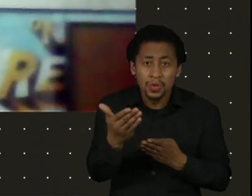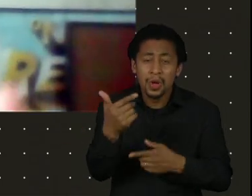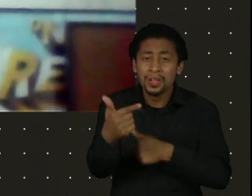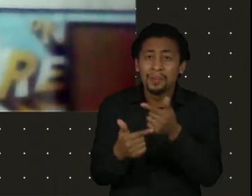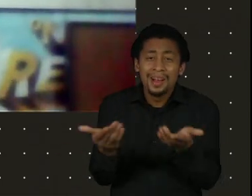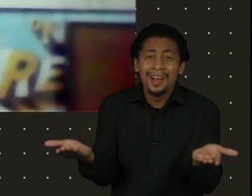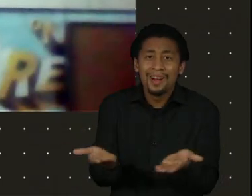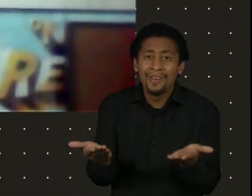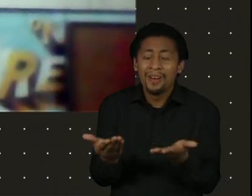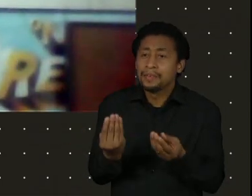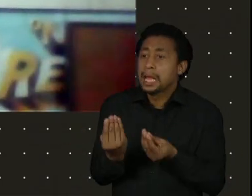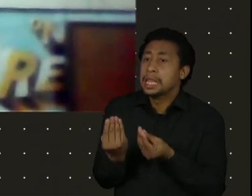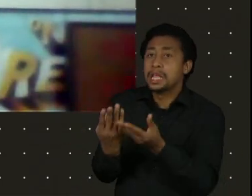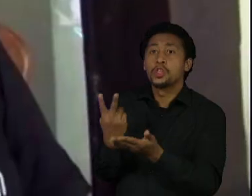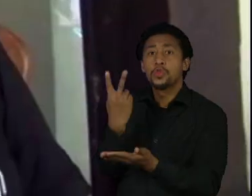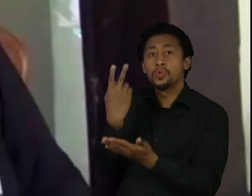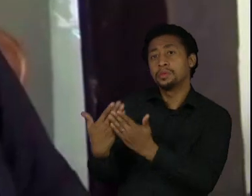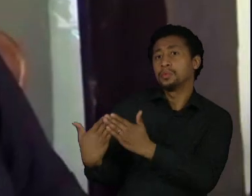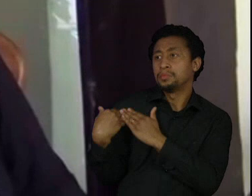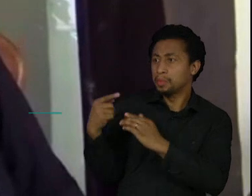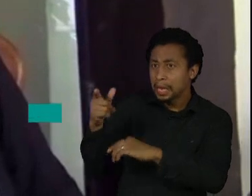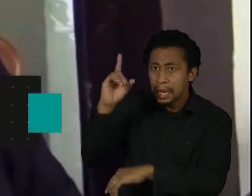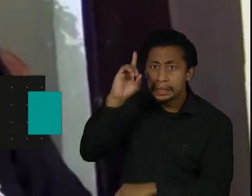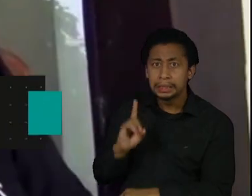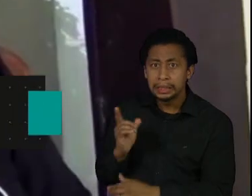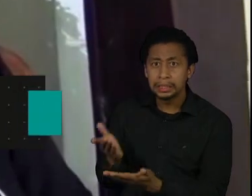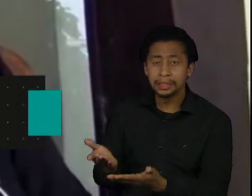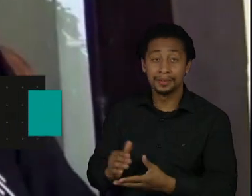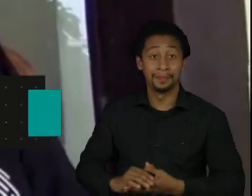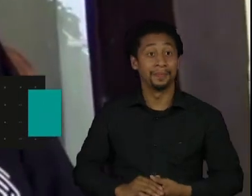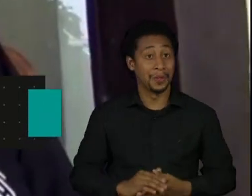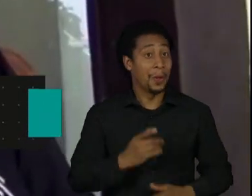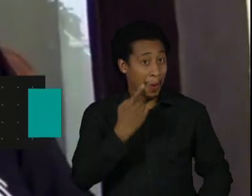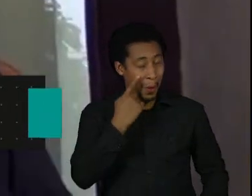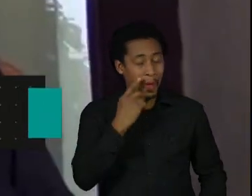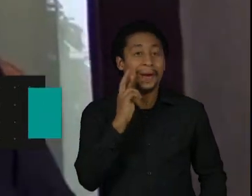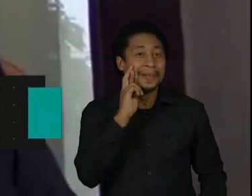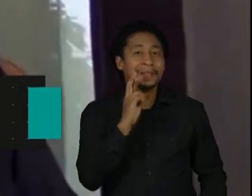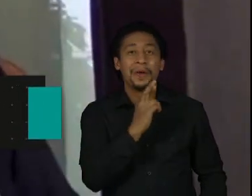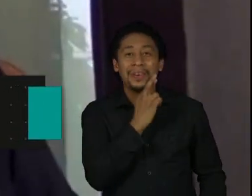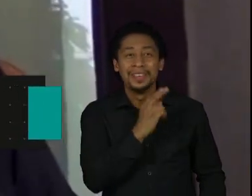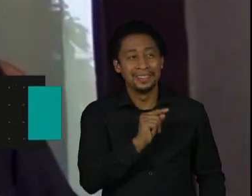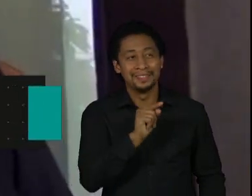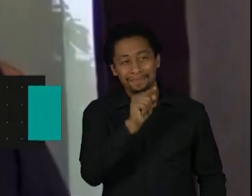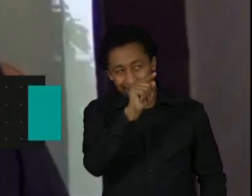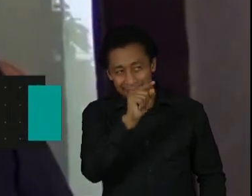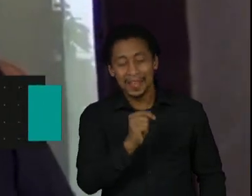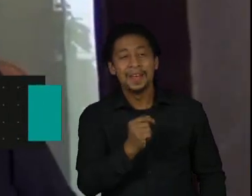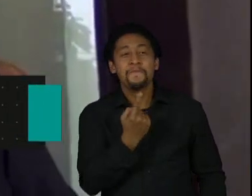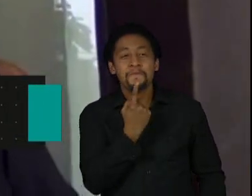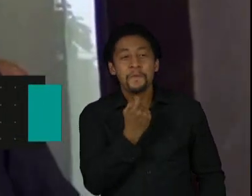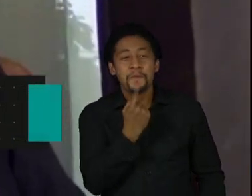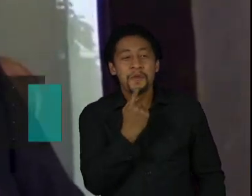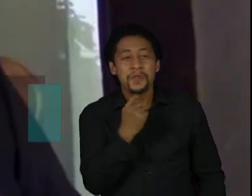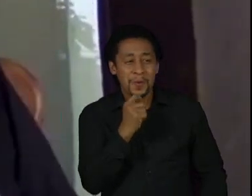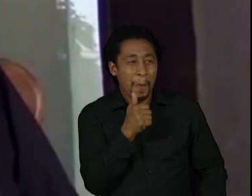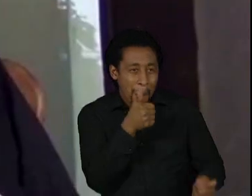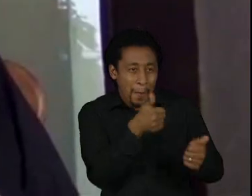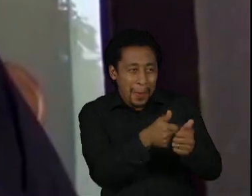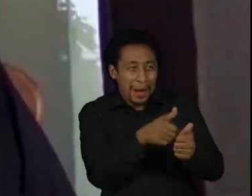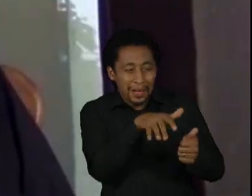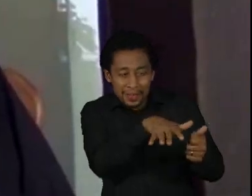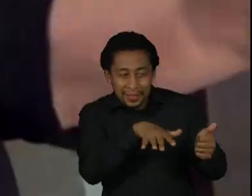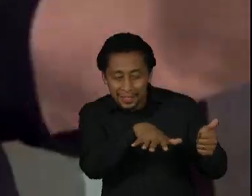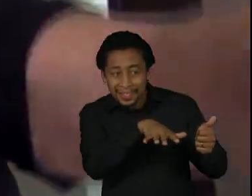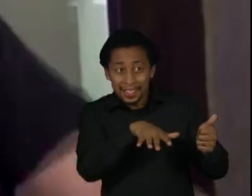você dá duas cenas para ela dirigir? No Vermelhinho, um restaurante, de pessoal de teatro, de revista,